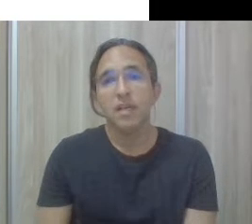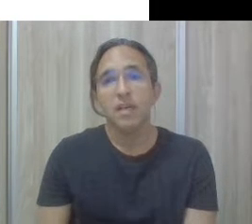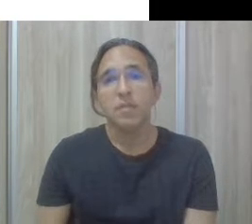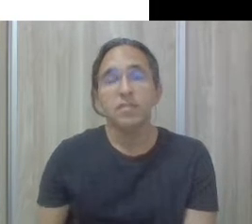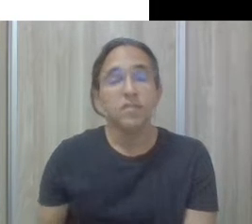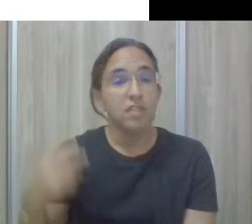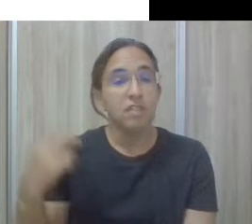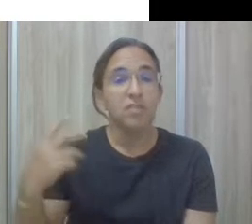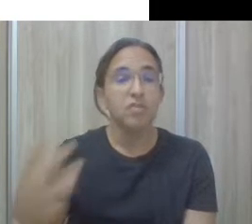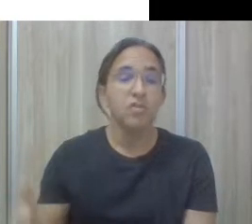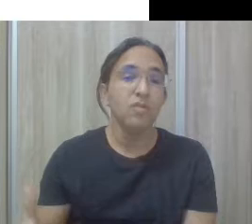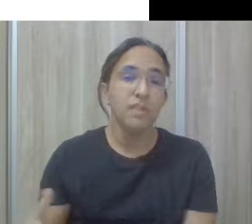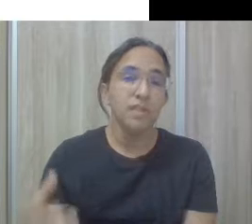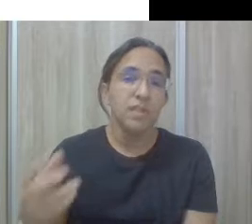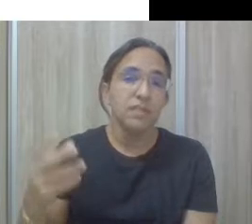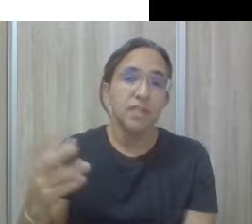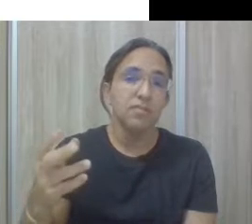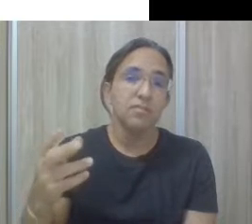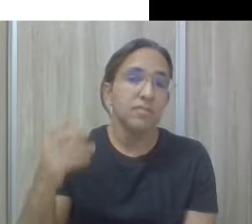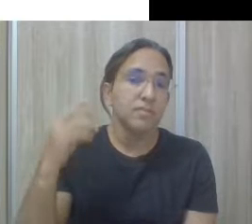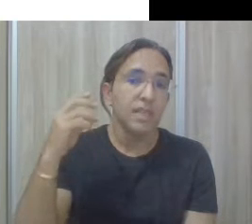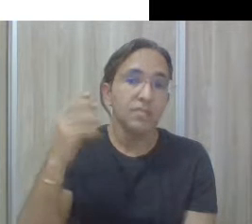mesmo. Porque se você não escuta,